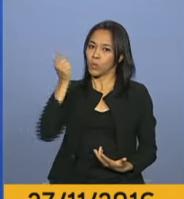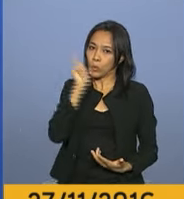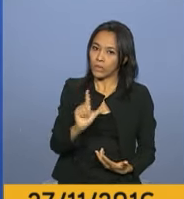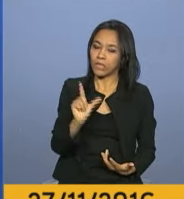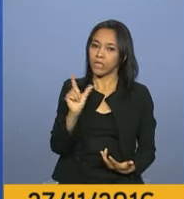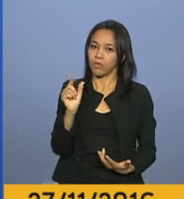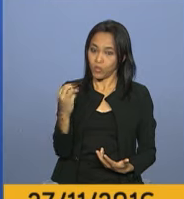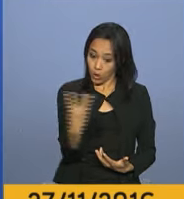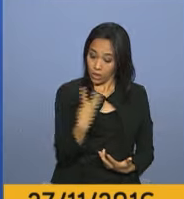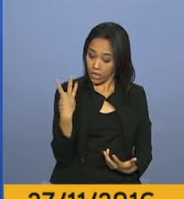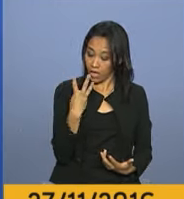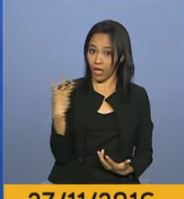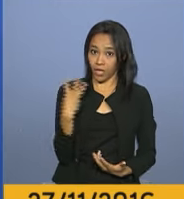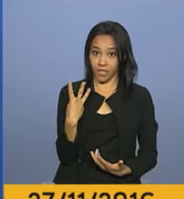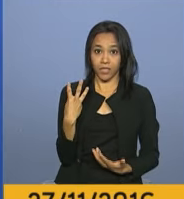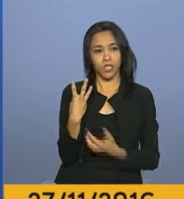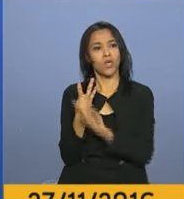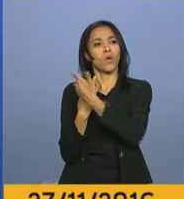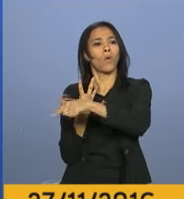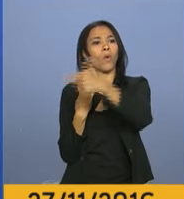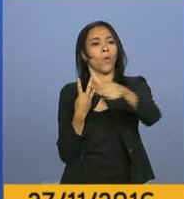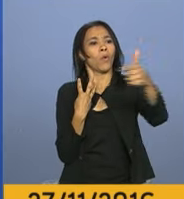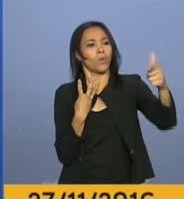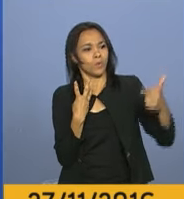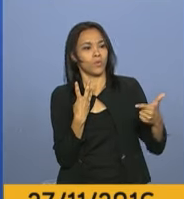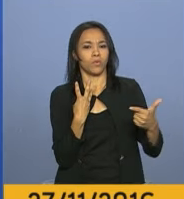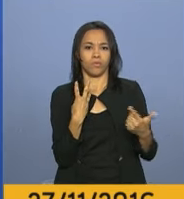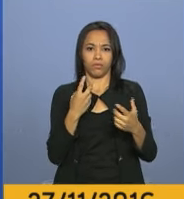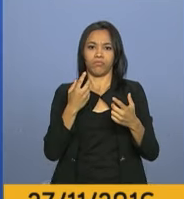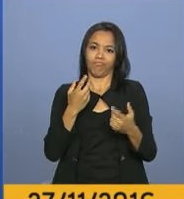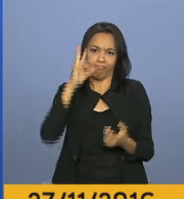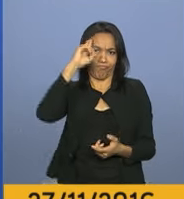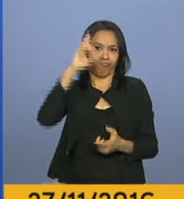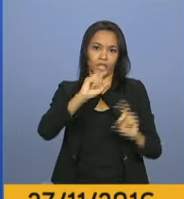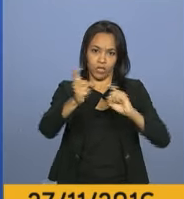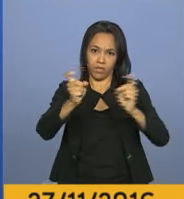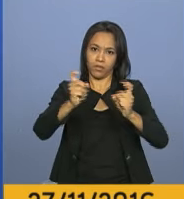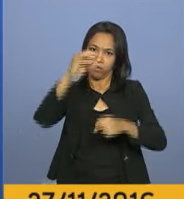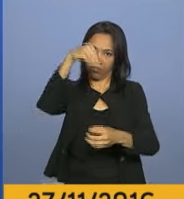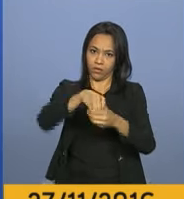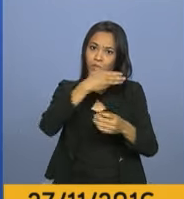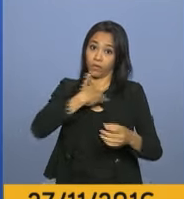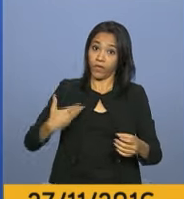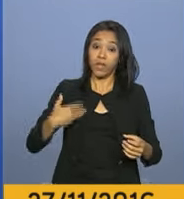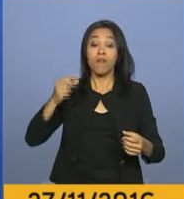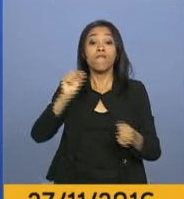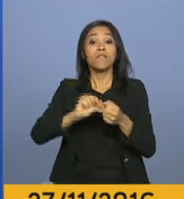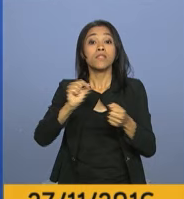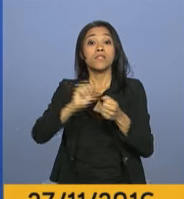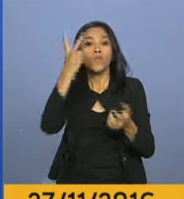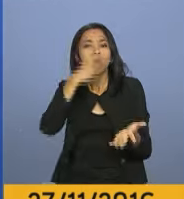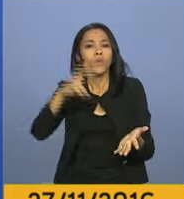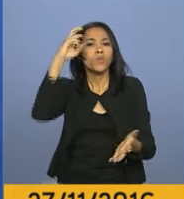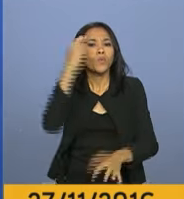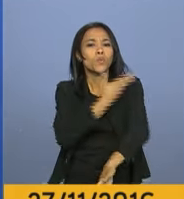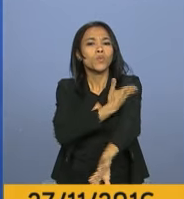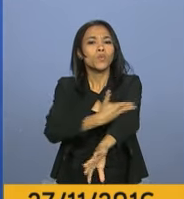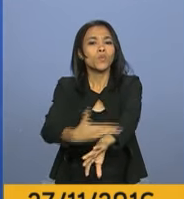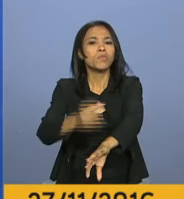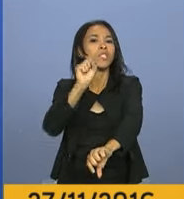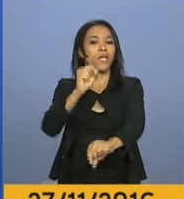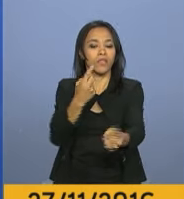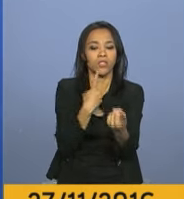fazer, nós três que estamos aqui e outros tantos agentes públicos, é fazer uma cultura política de diálogo. E é isso que eu tenho